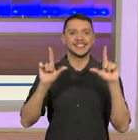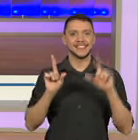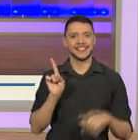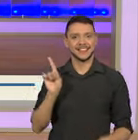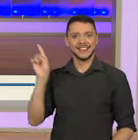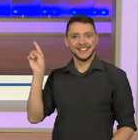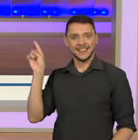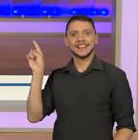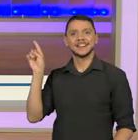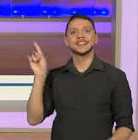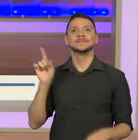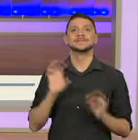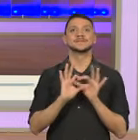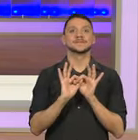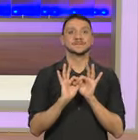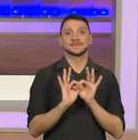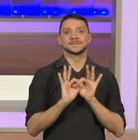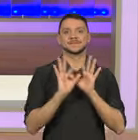Permitir.